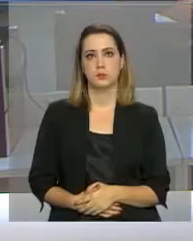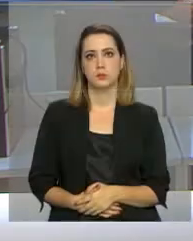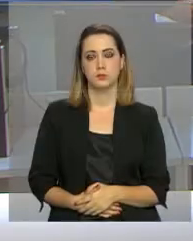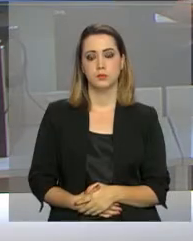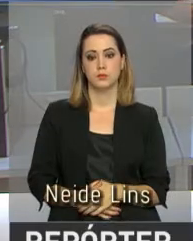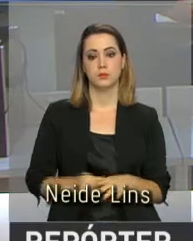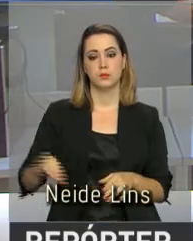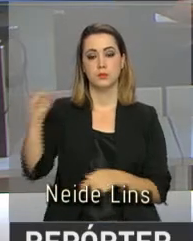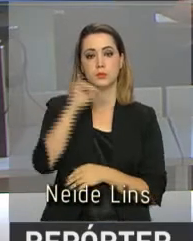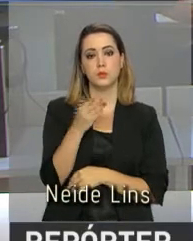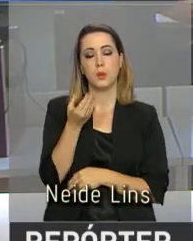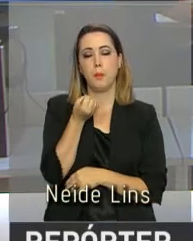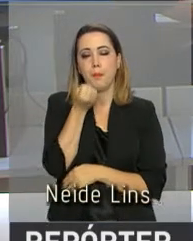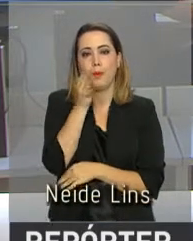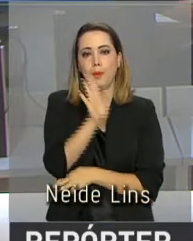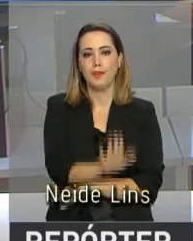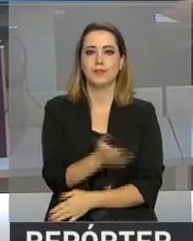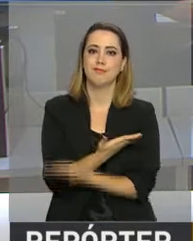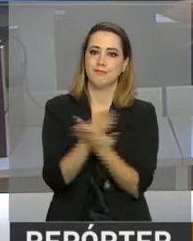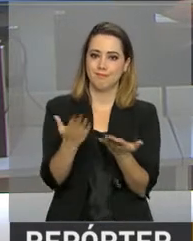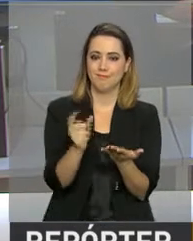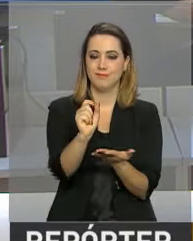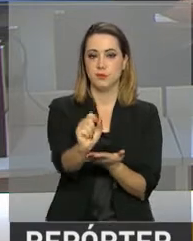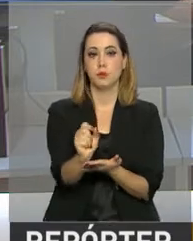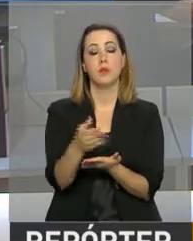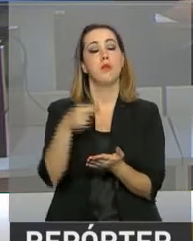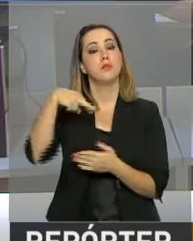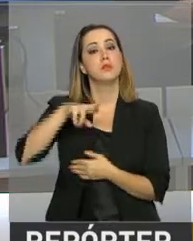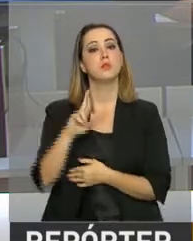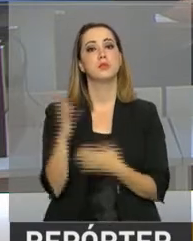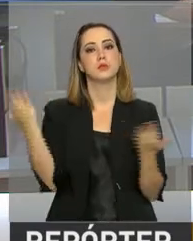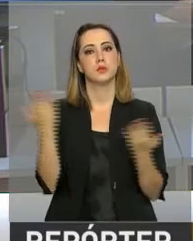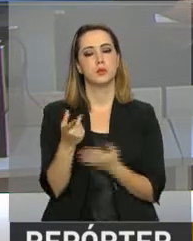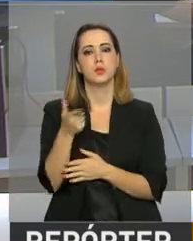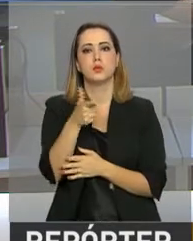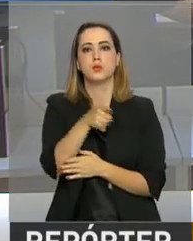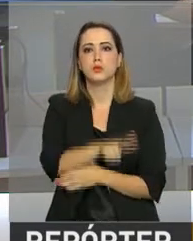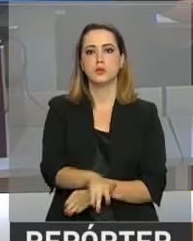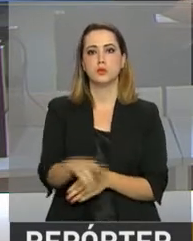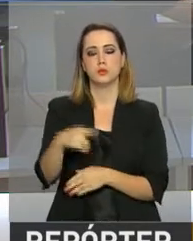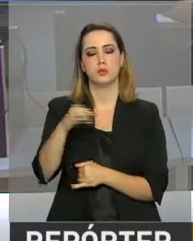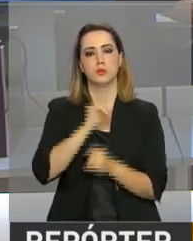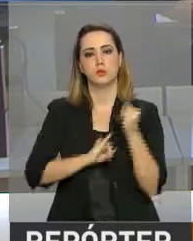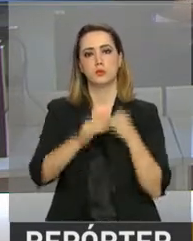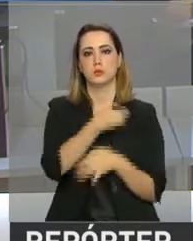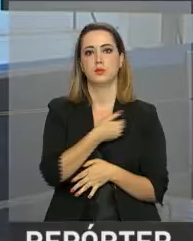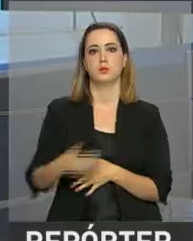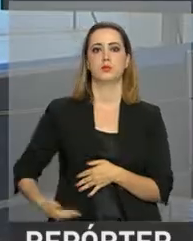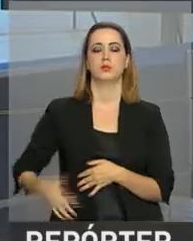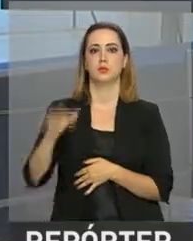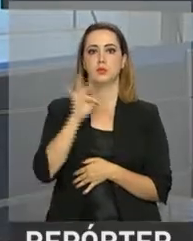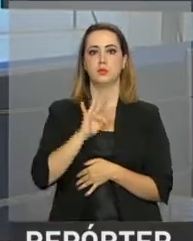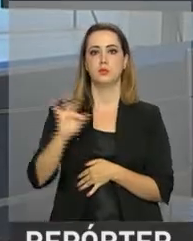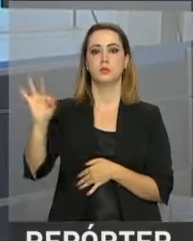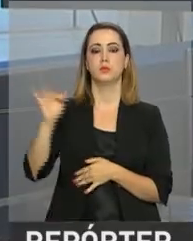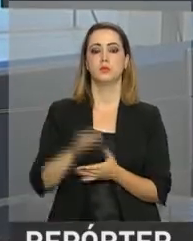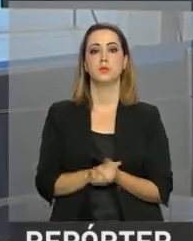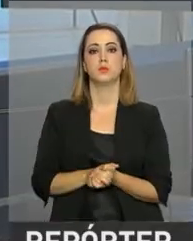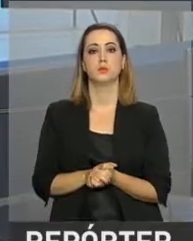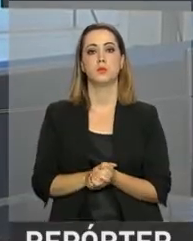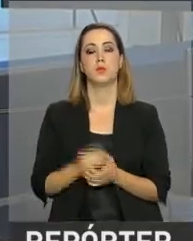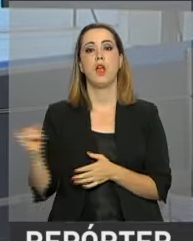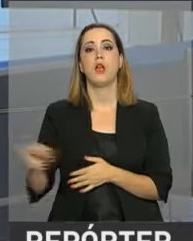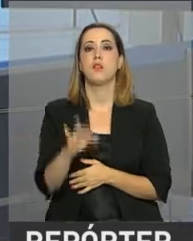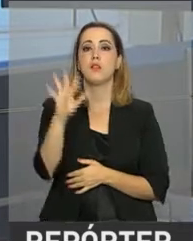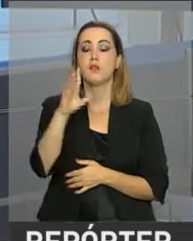lá uma ótima tarde pra você o repórter nbr está de volta com as notícias do governo federal a prévia da inflação